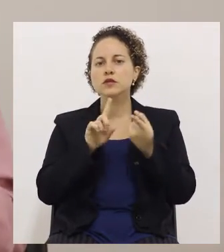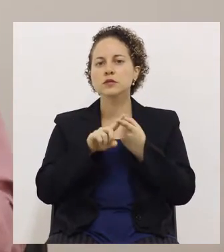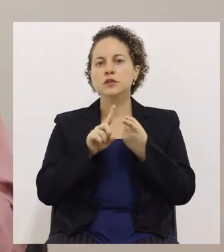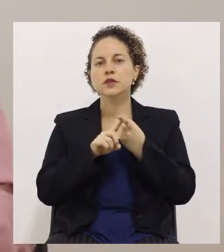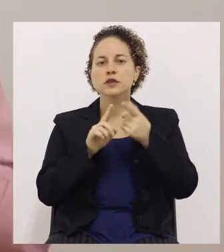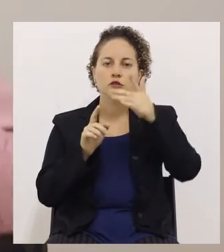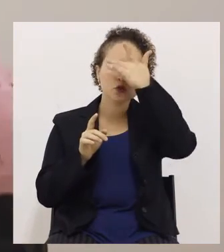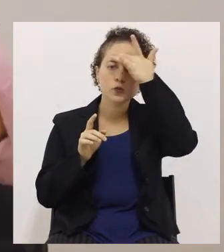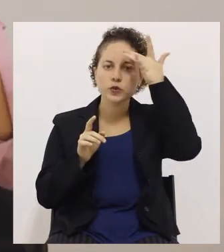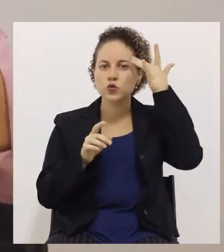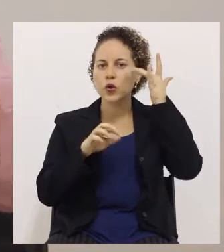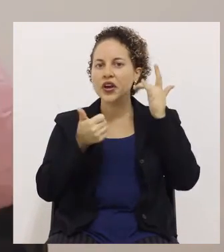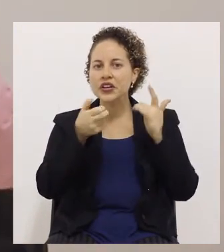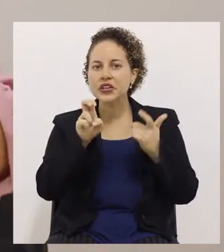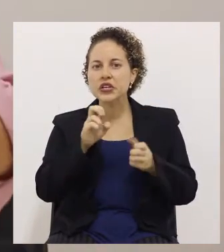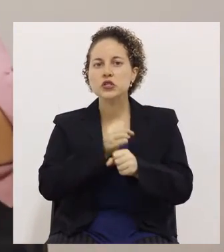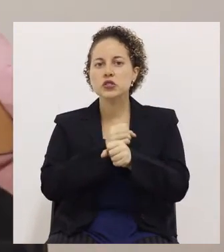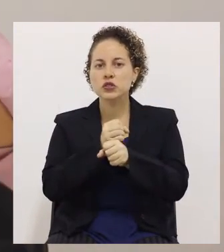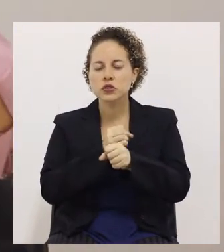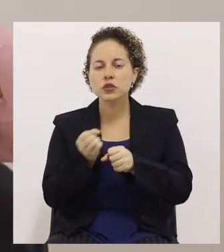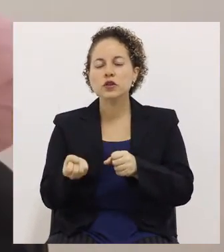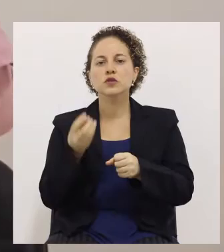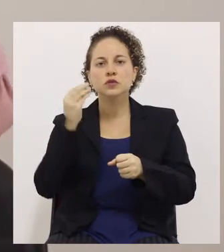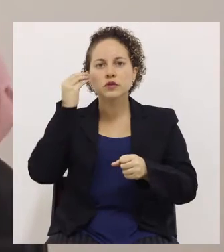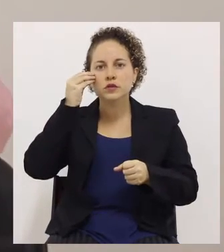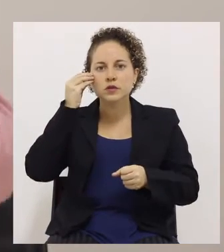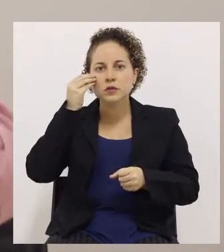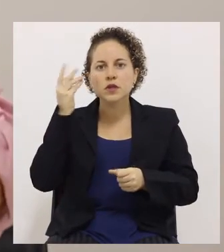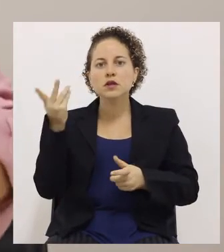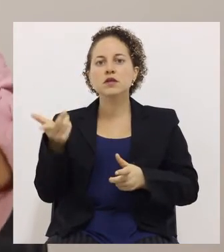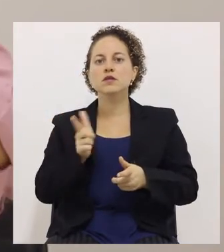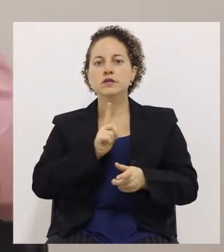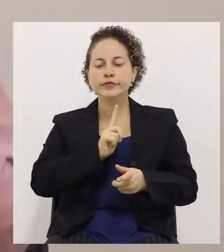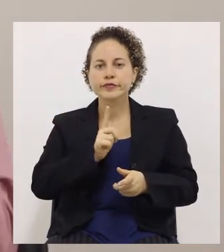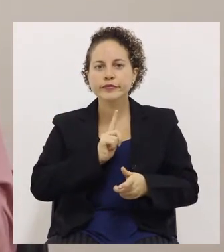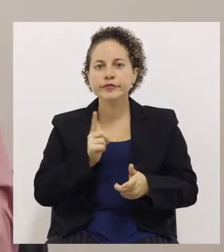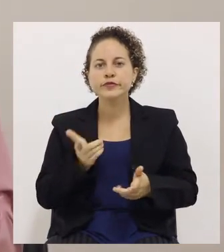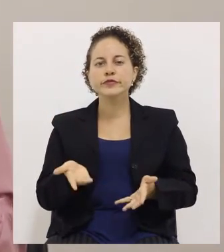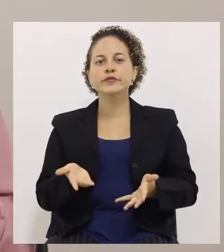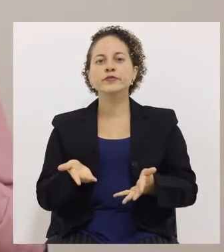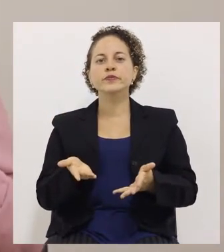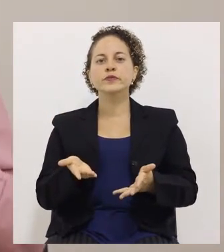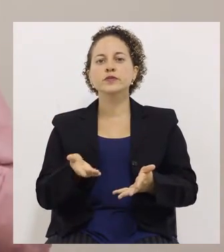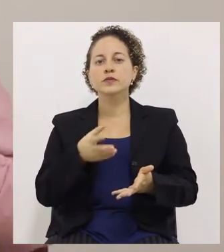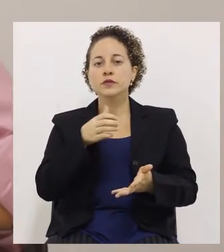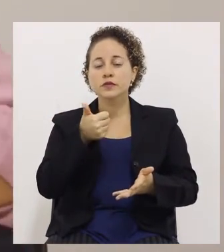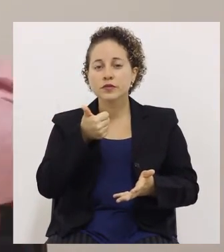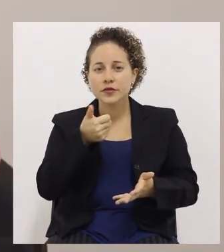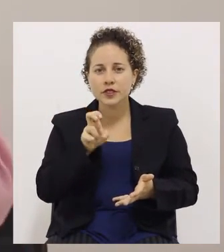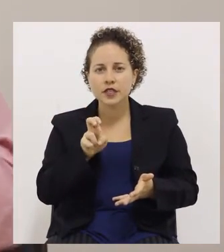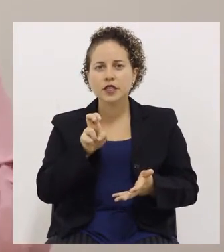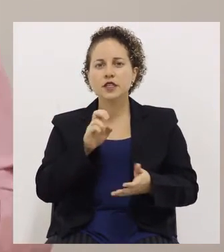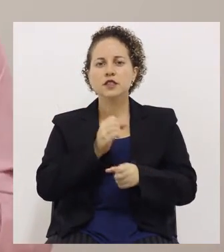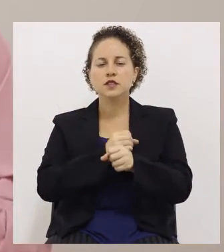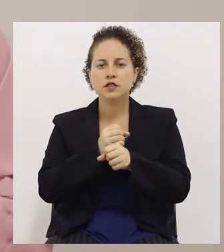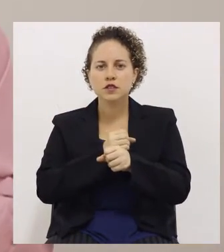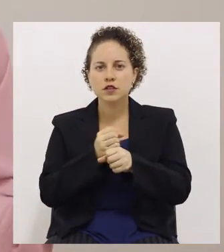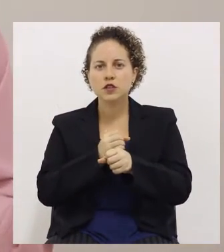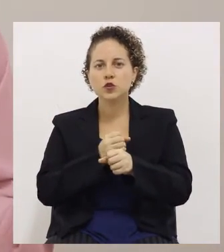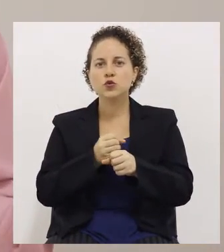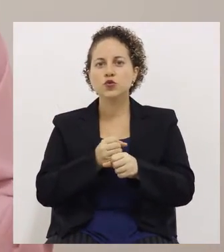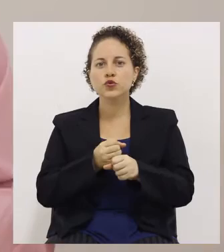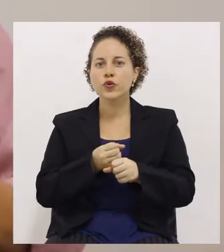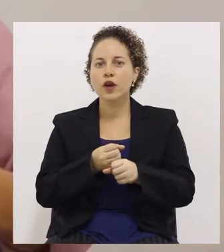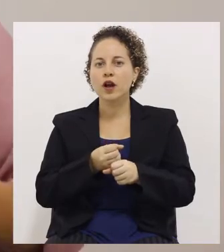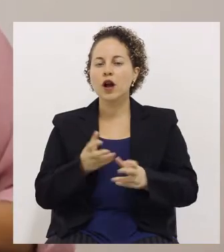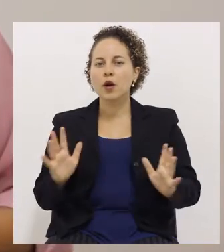O empregado tem 15 anos de experiência, extremamente especializado na área. Ele passou 15 anos sem receber uma única